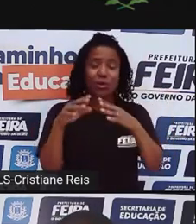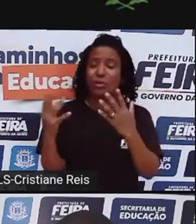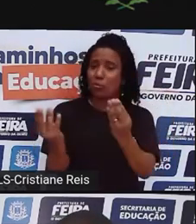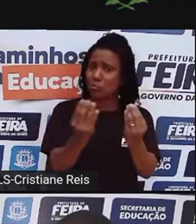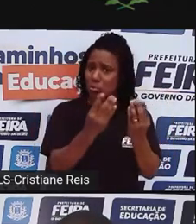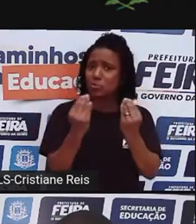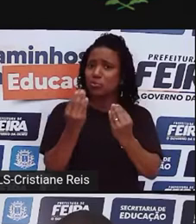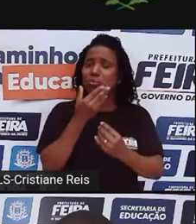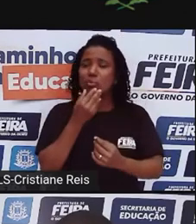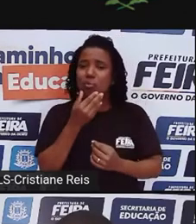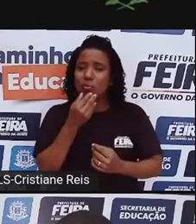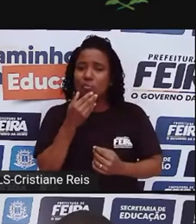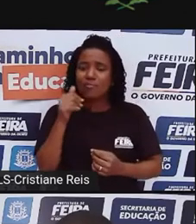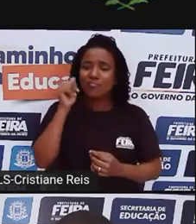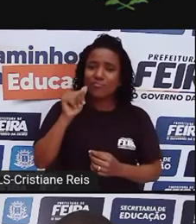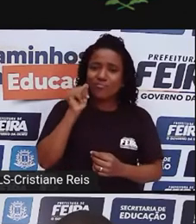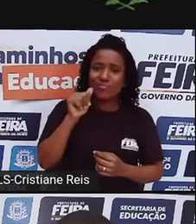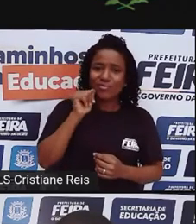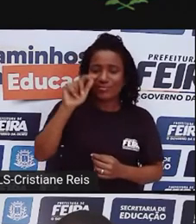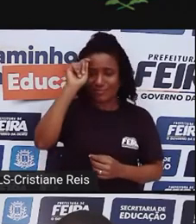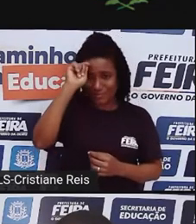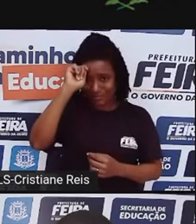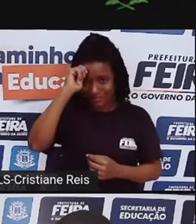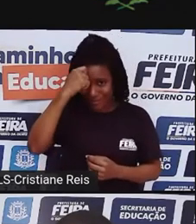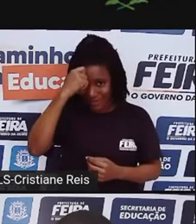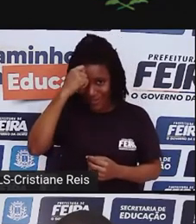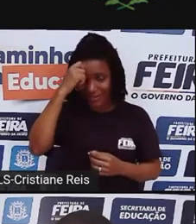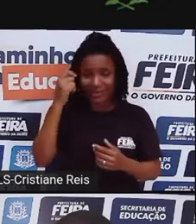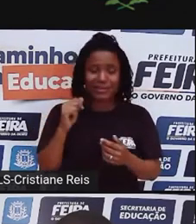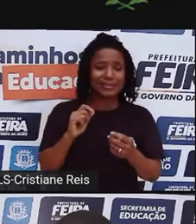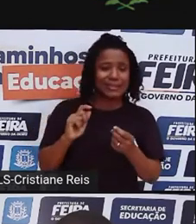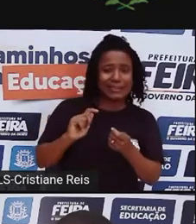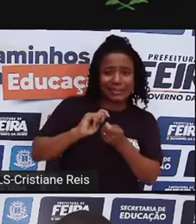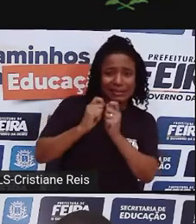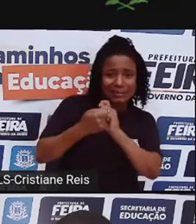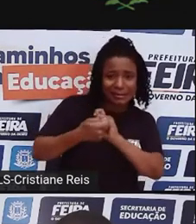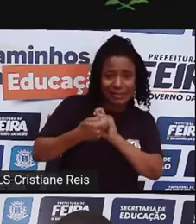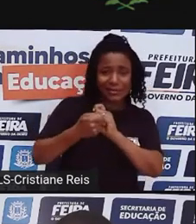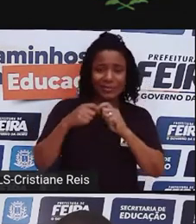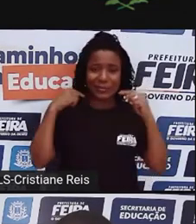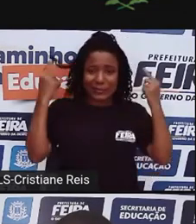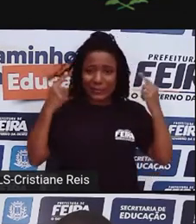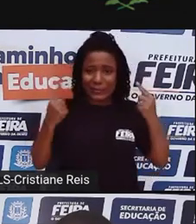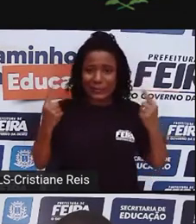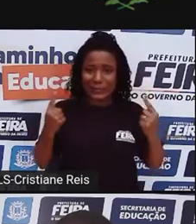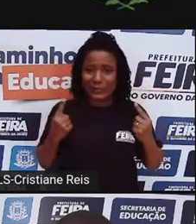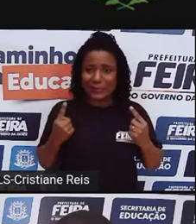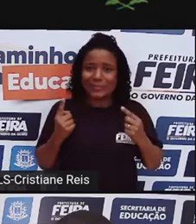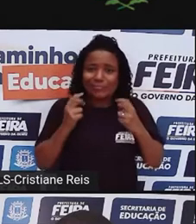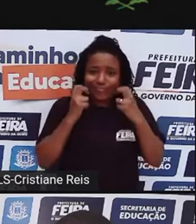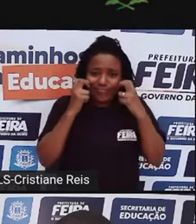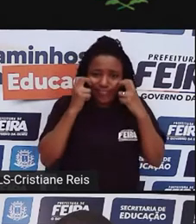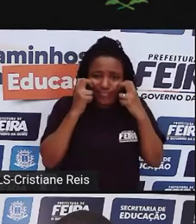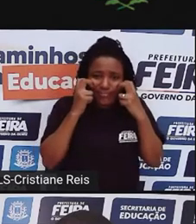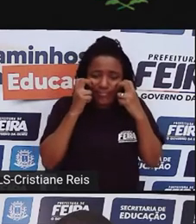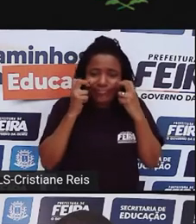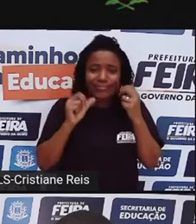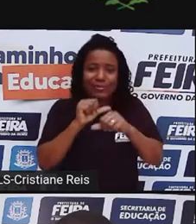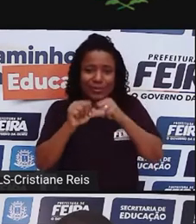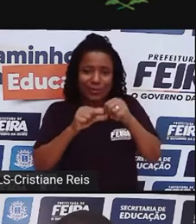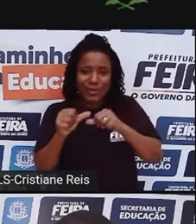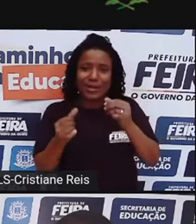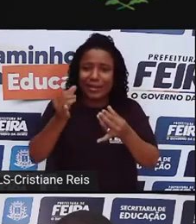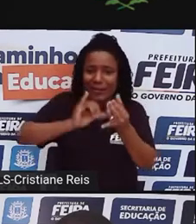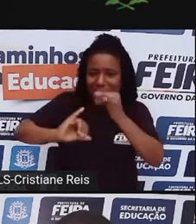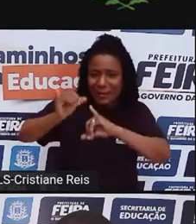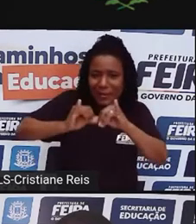negras, eles tentavam se adaptar a esse padrão usando químicas,